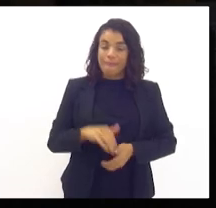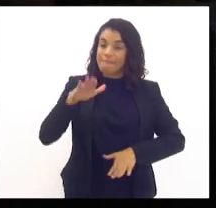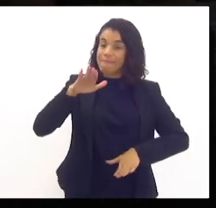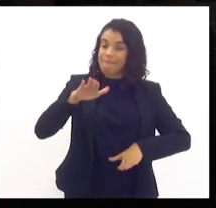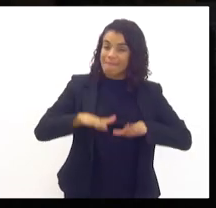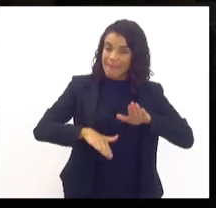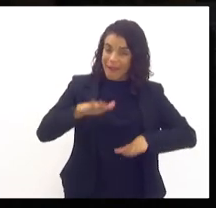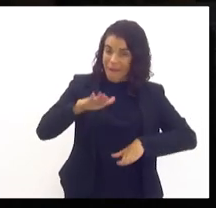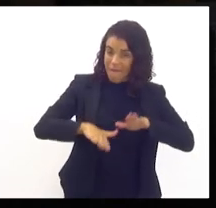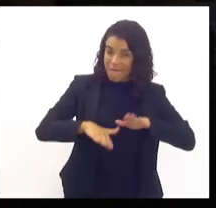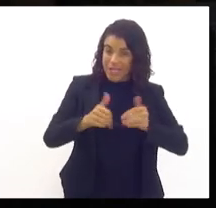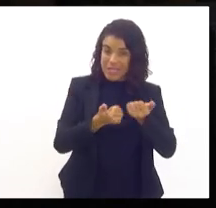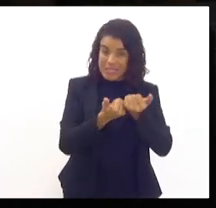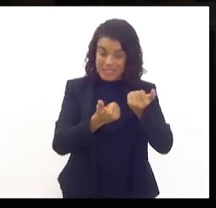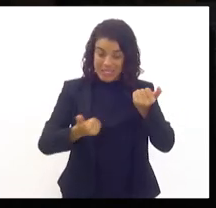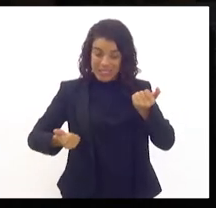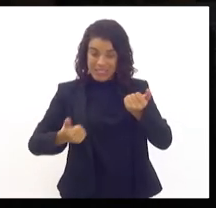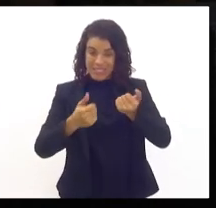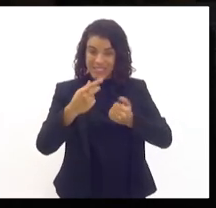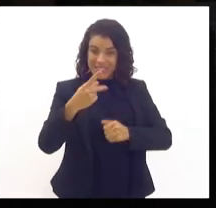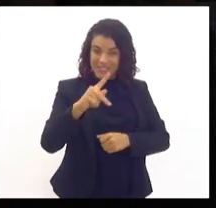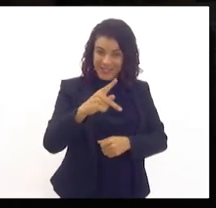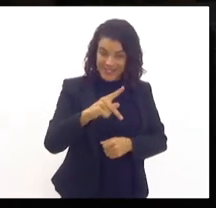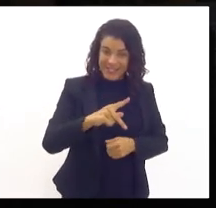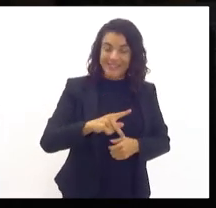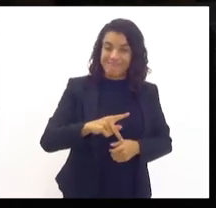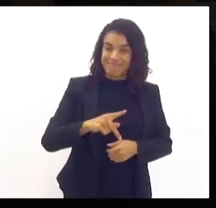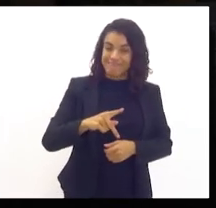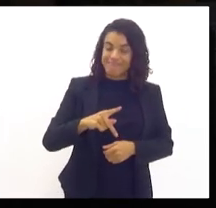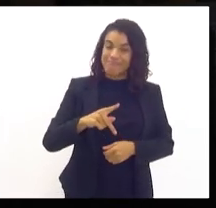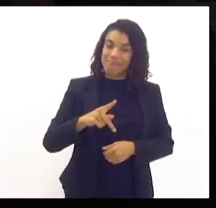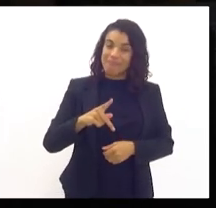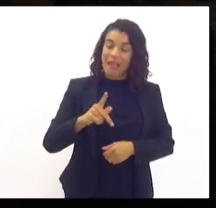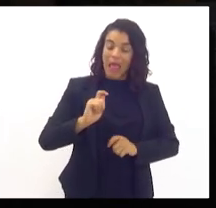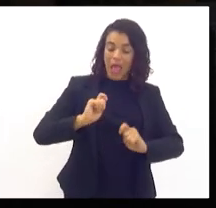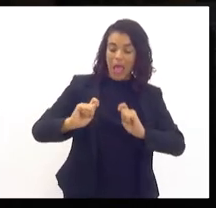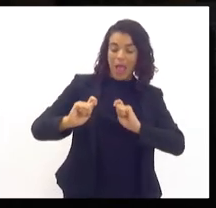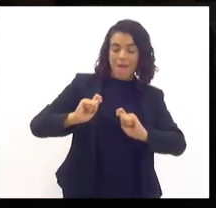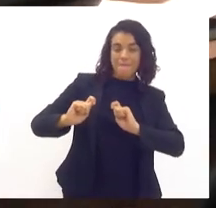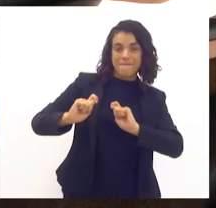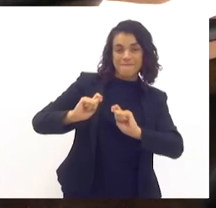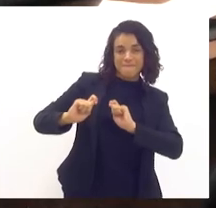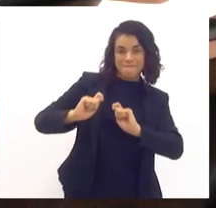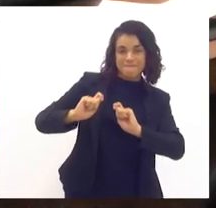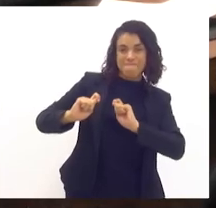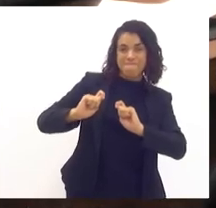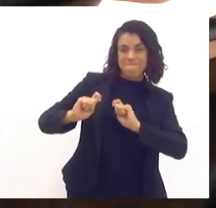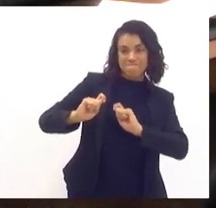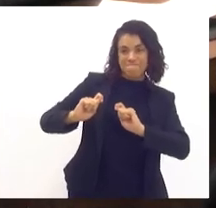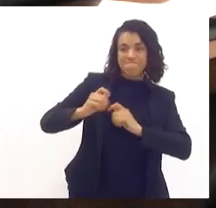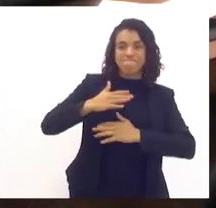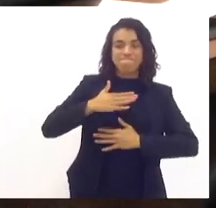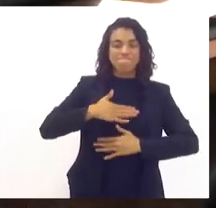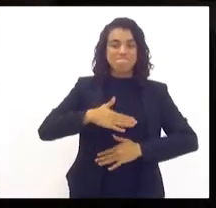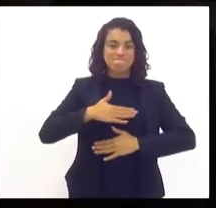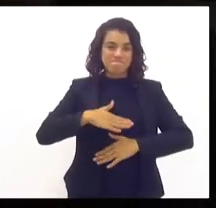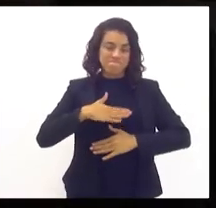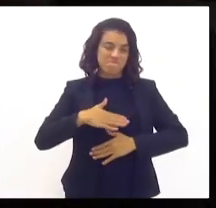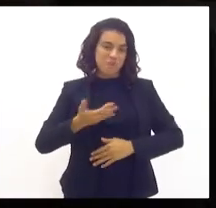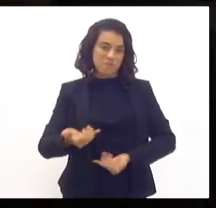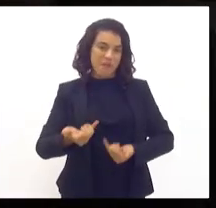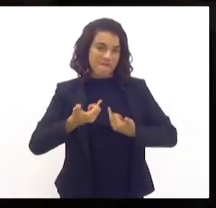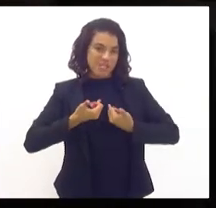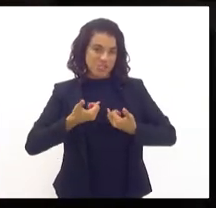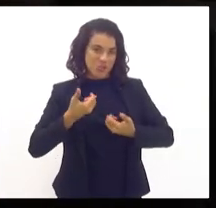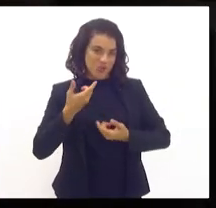sua assessoria tenha me poupado, né, desse grande dissabor